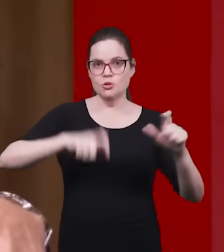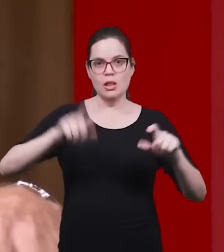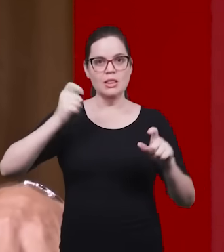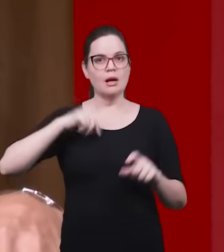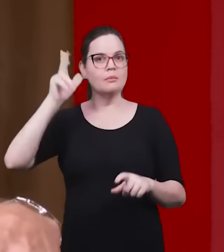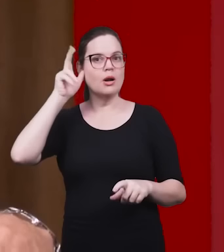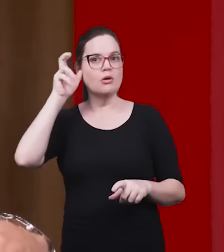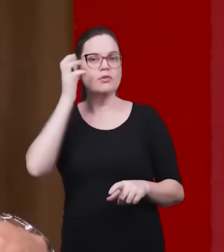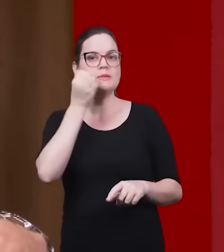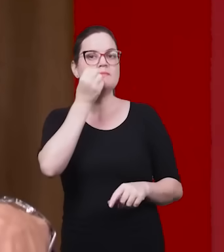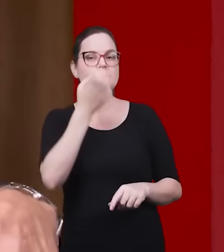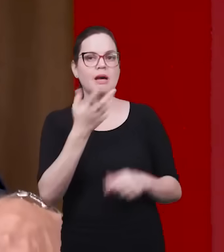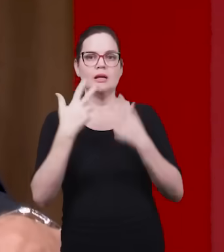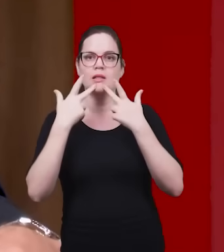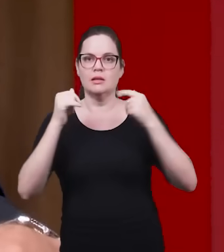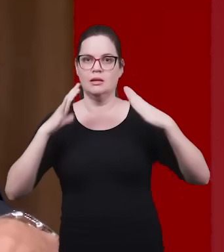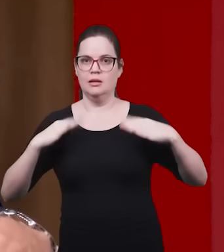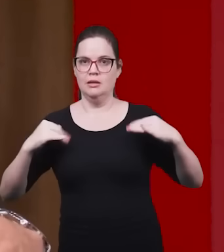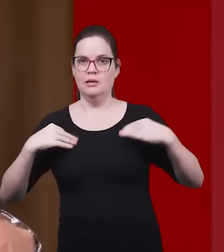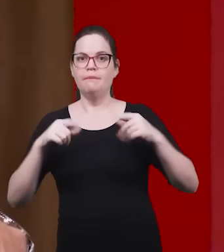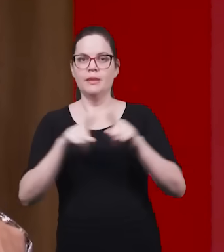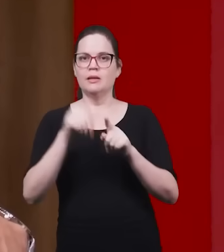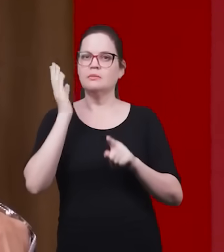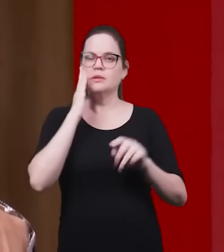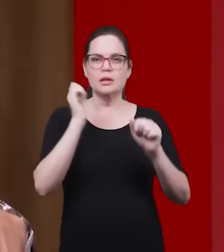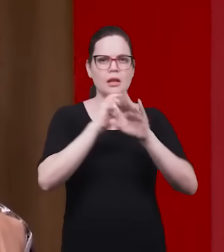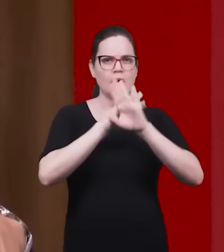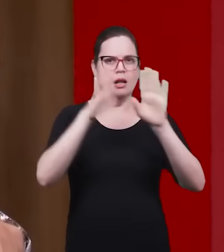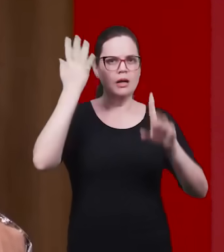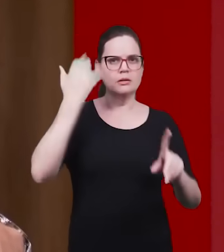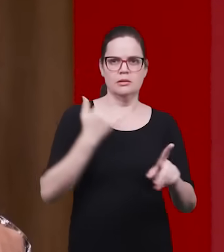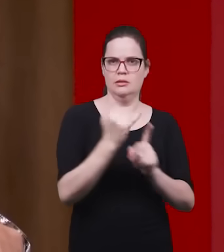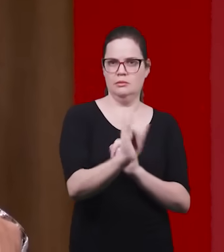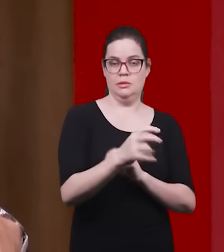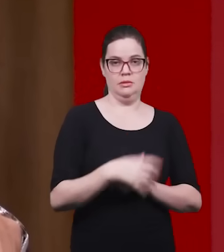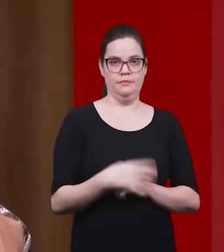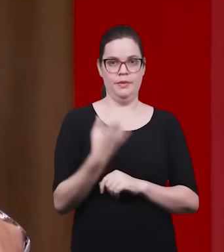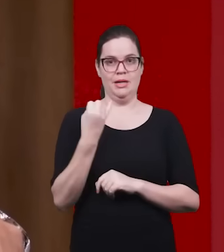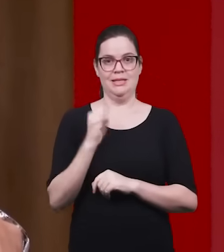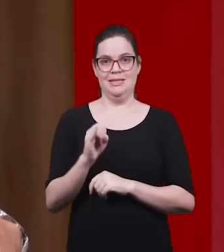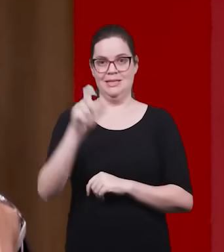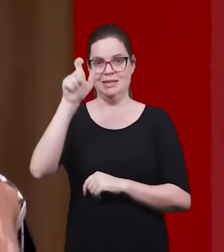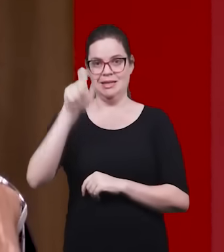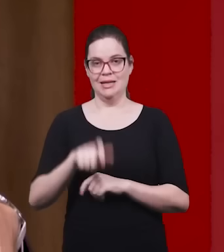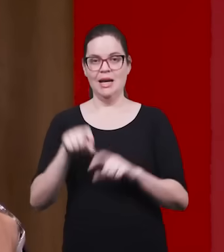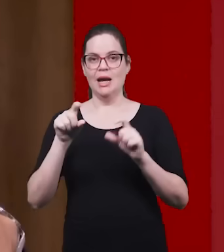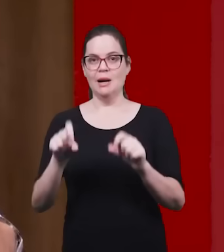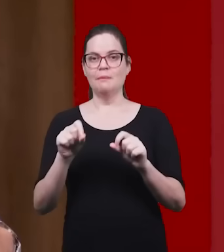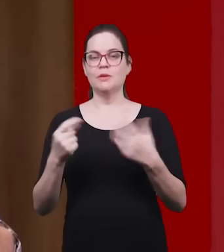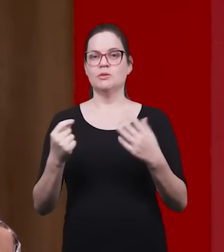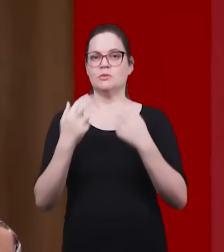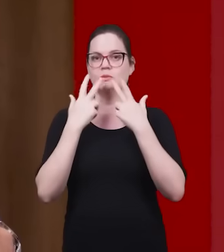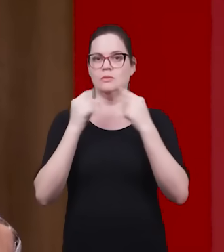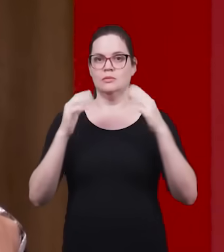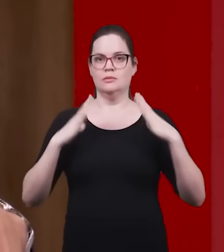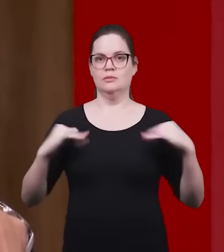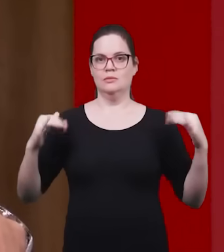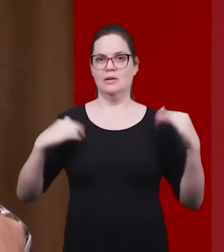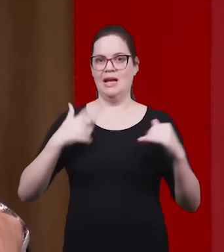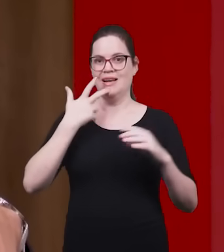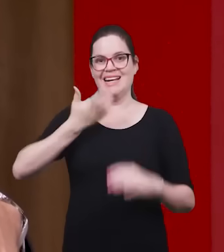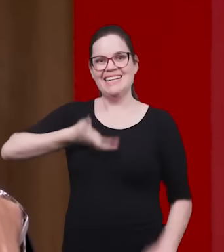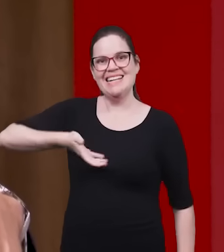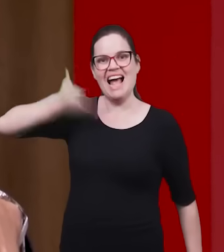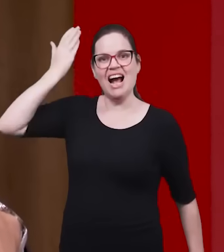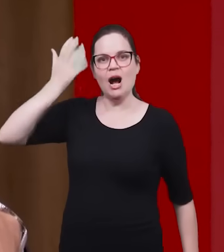visitante, e a igreja possa ouvir bem a interpretação. Quem fala em línguas nunca deve falar, por questão de sabedoria, mais